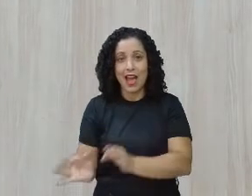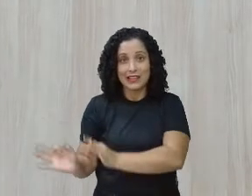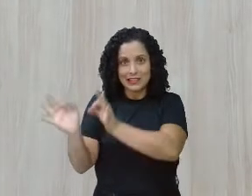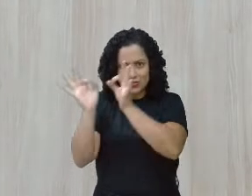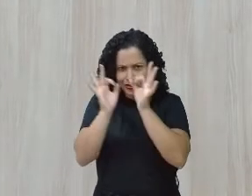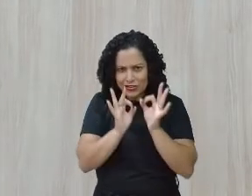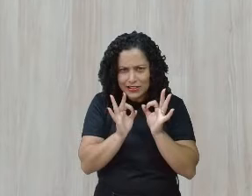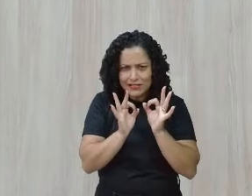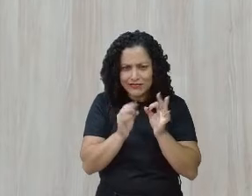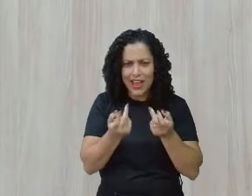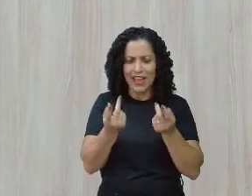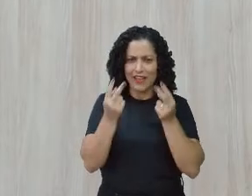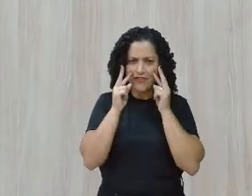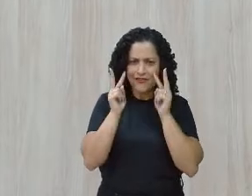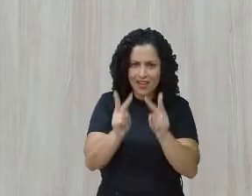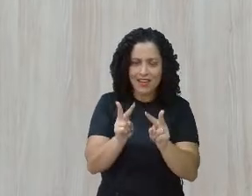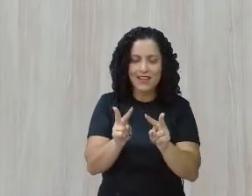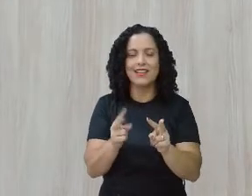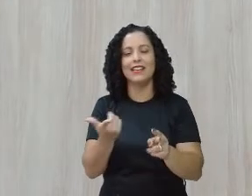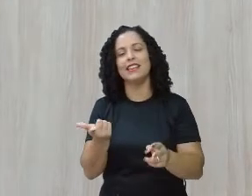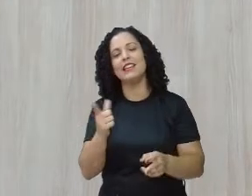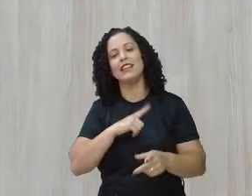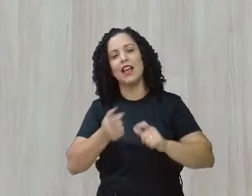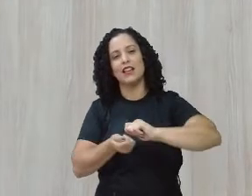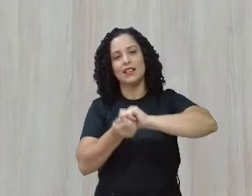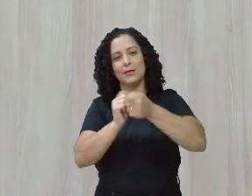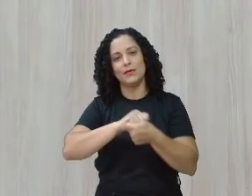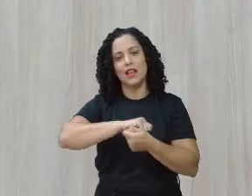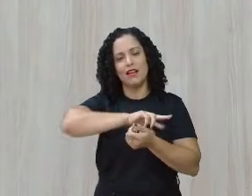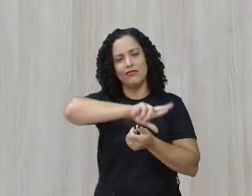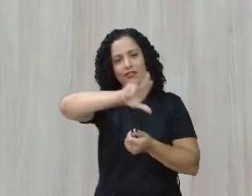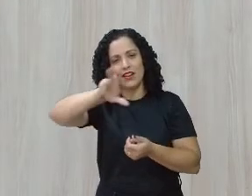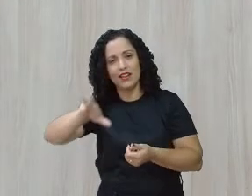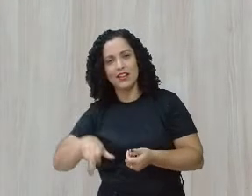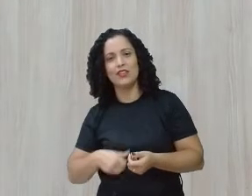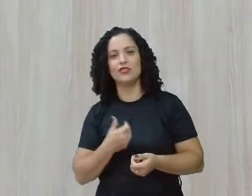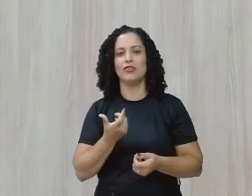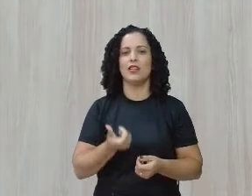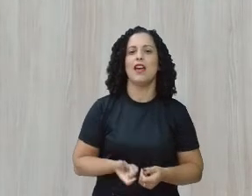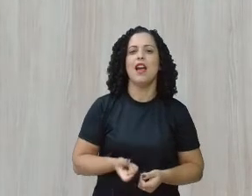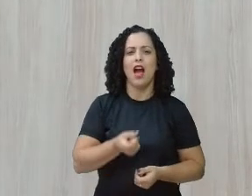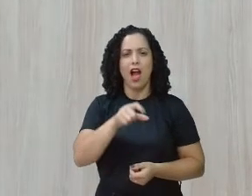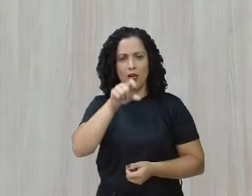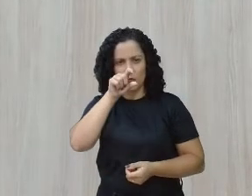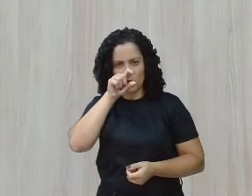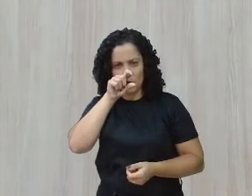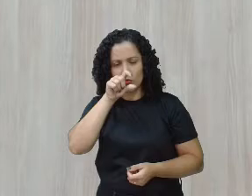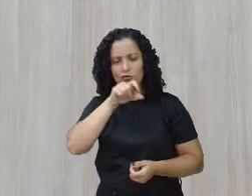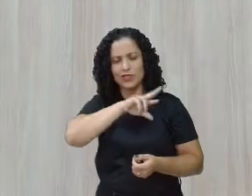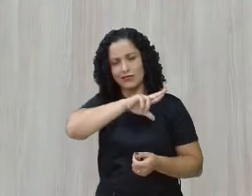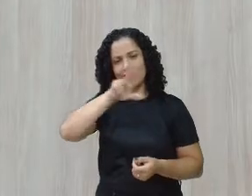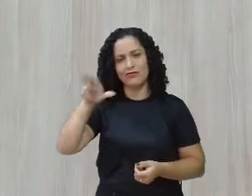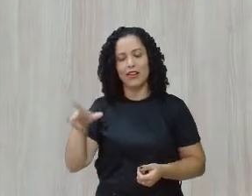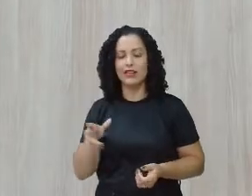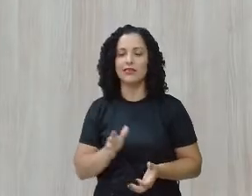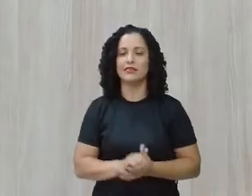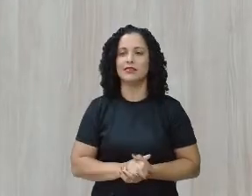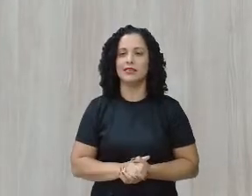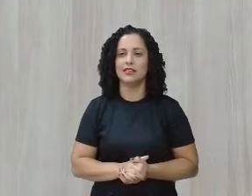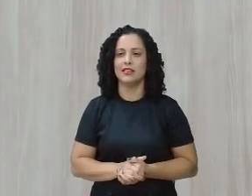adaptados para outras aves, águias, para corujas. Então a gente tem aí várias configurações.